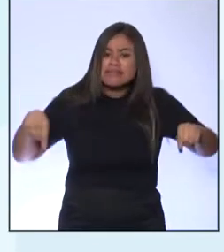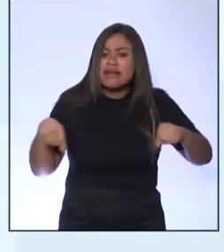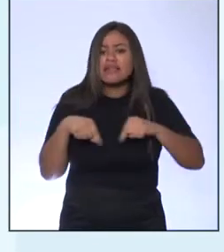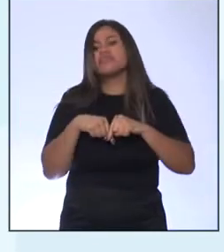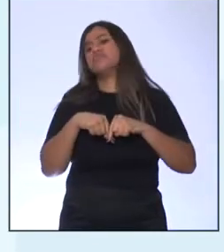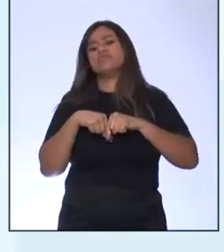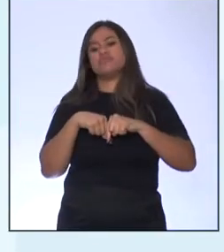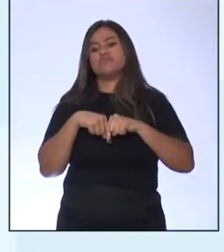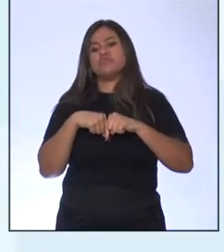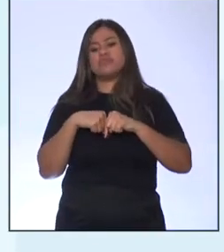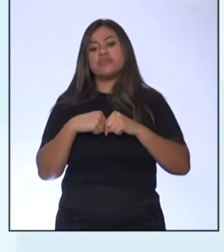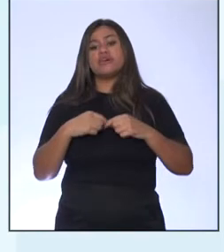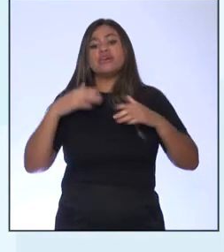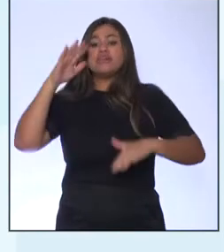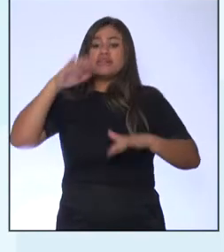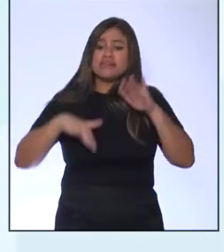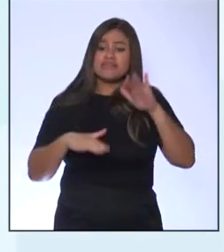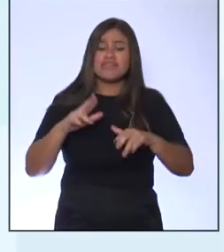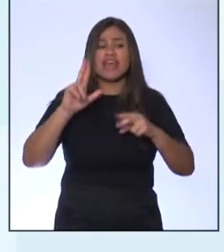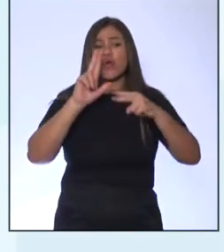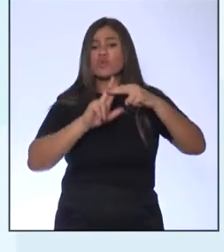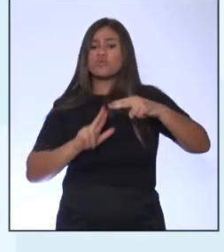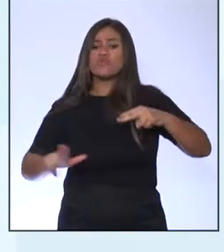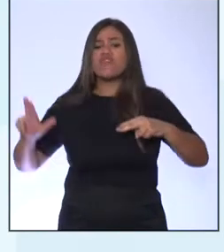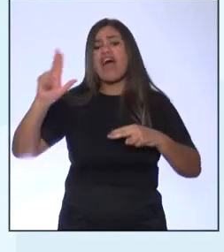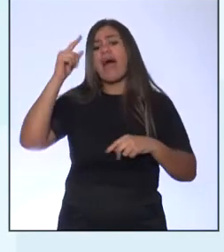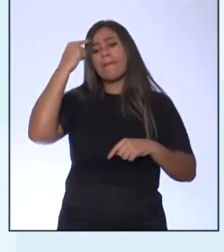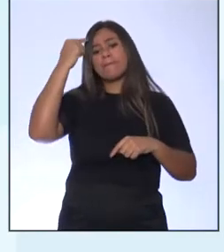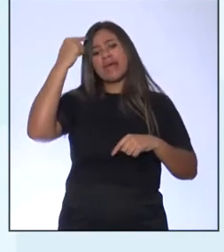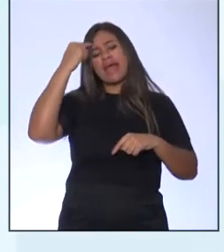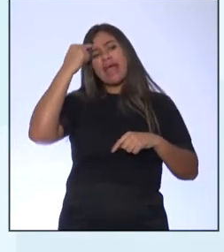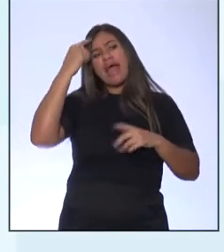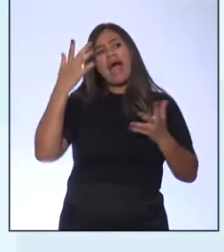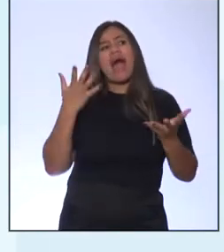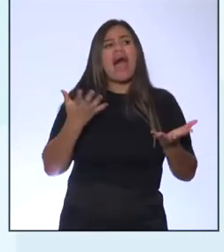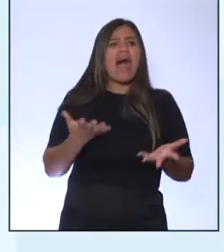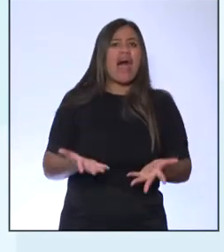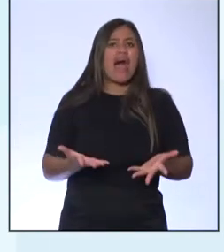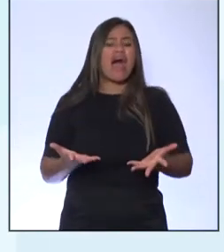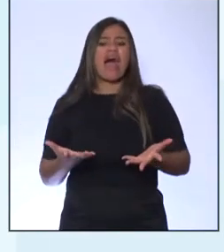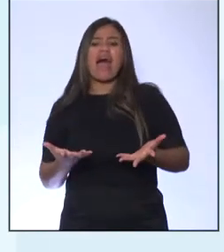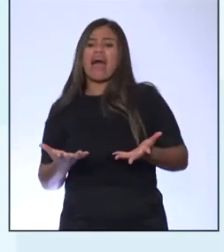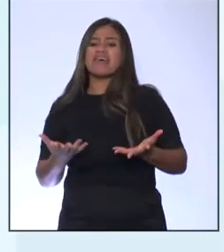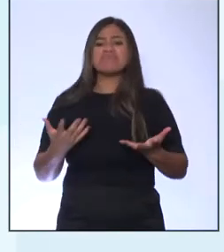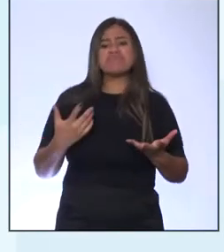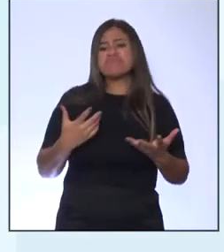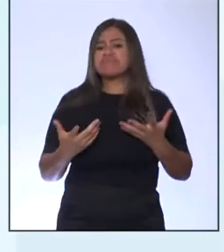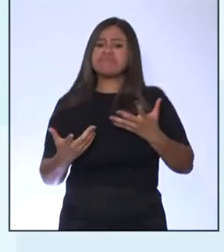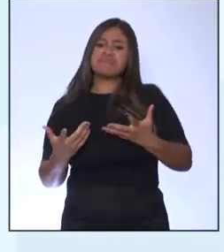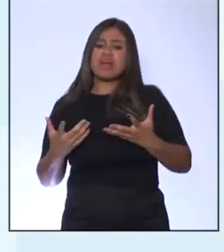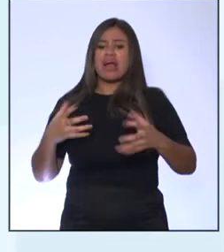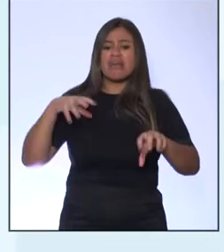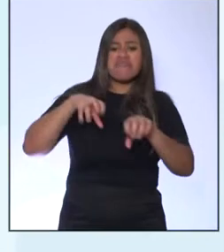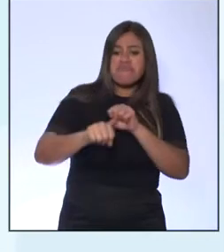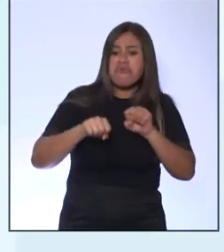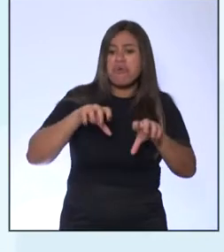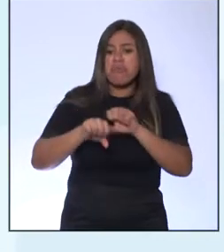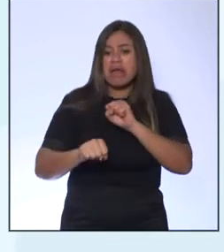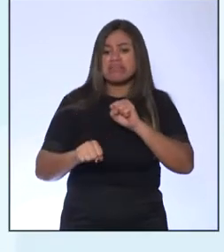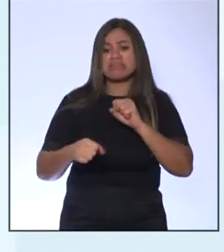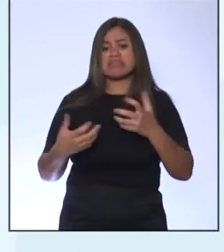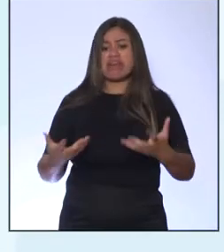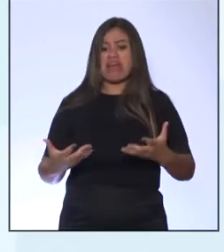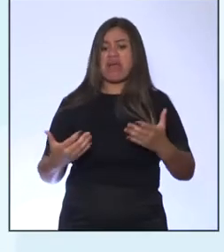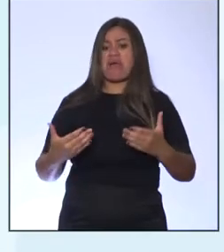né? E eu acho que, às vezes, a universidade, de alguma maneira, ela pensa muito no academicismo, na questão